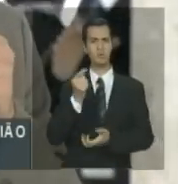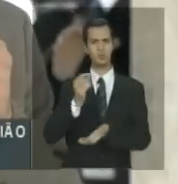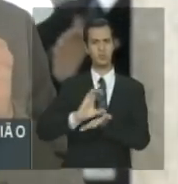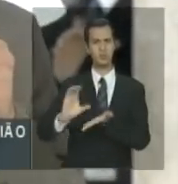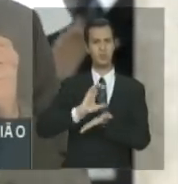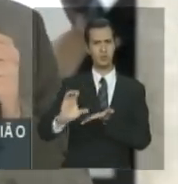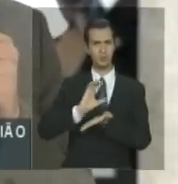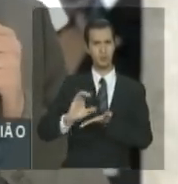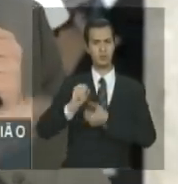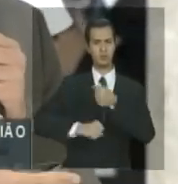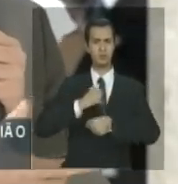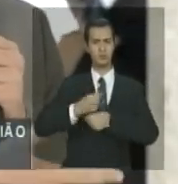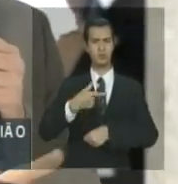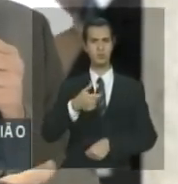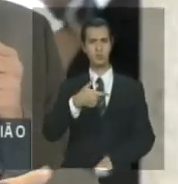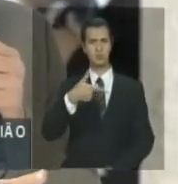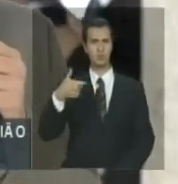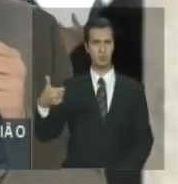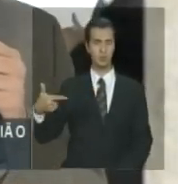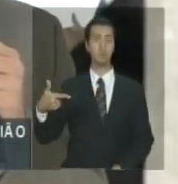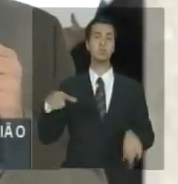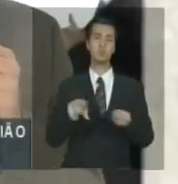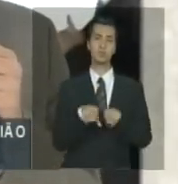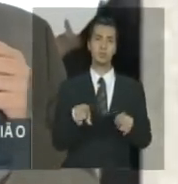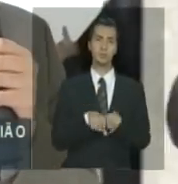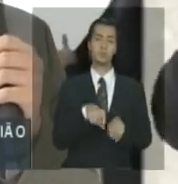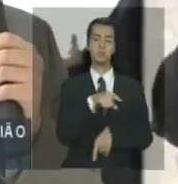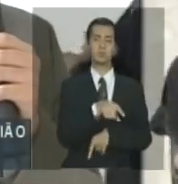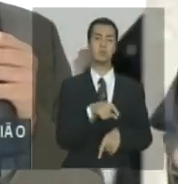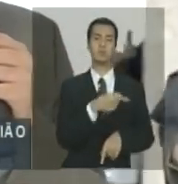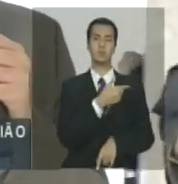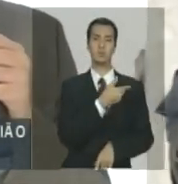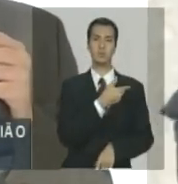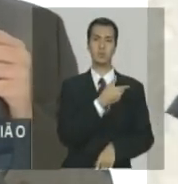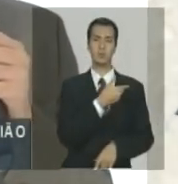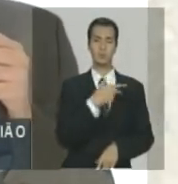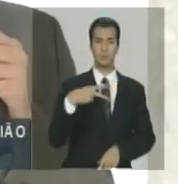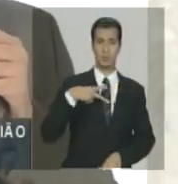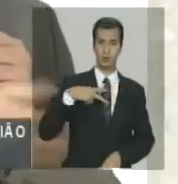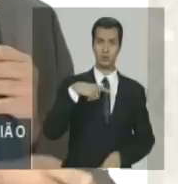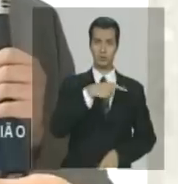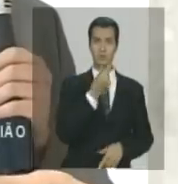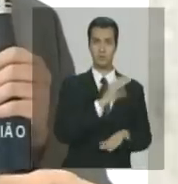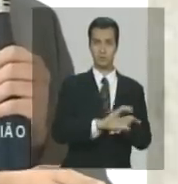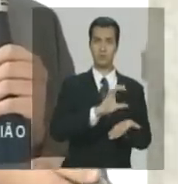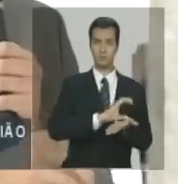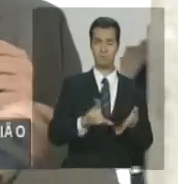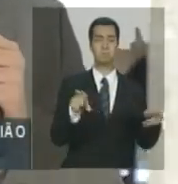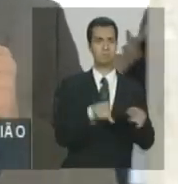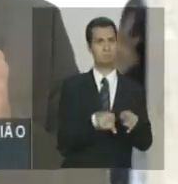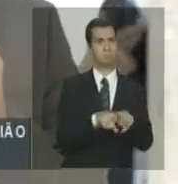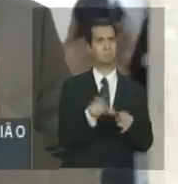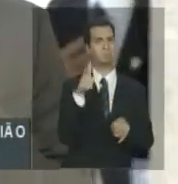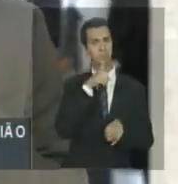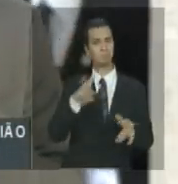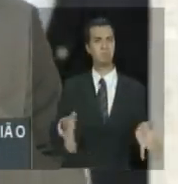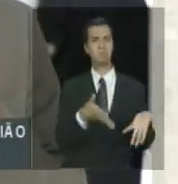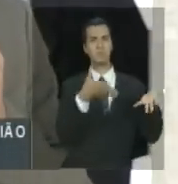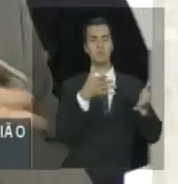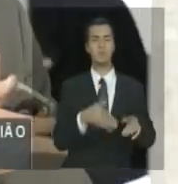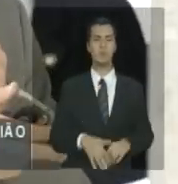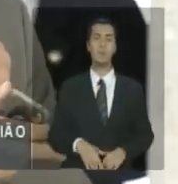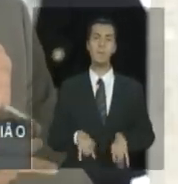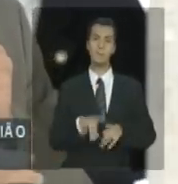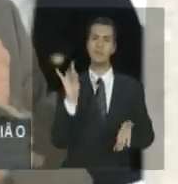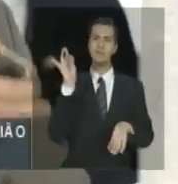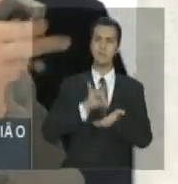uma forma de gatilho para os investimentos privados também. Mas quanto às medidas práticas, tirando aquelas de IOF sobre